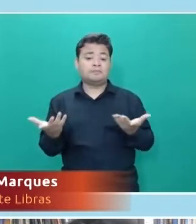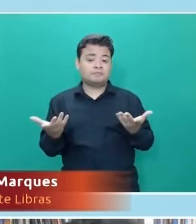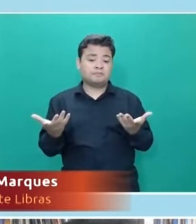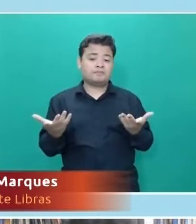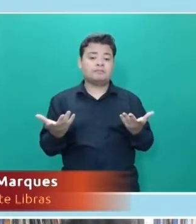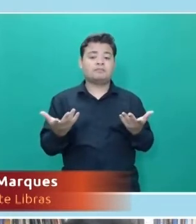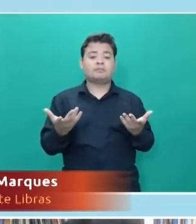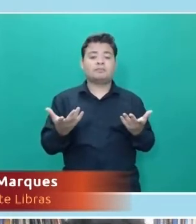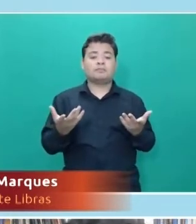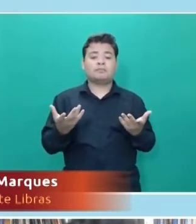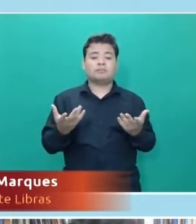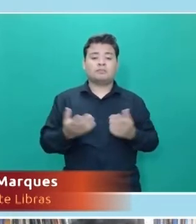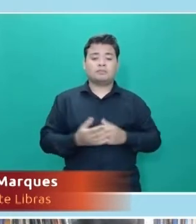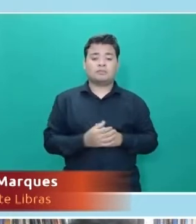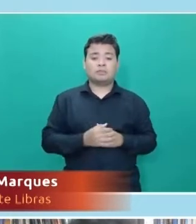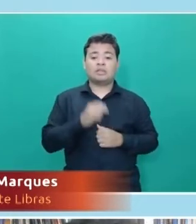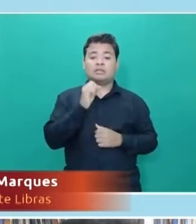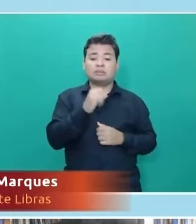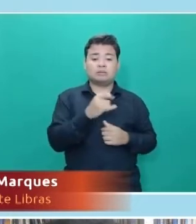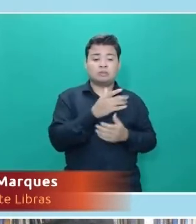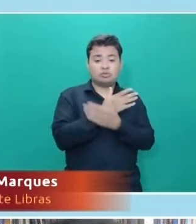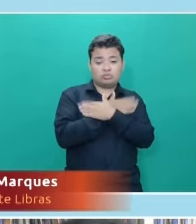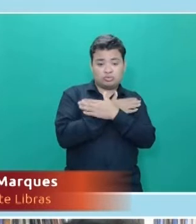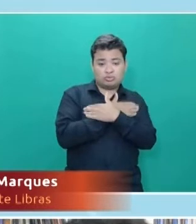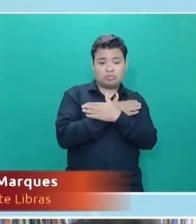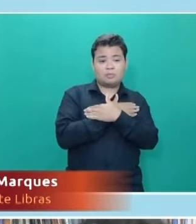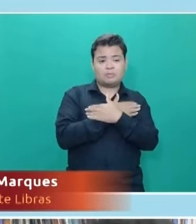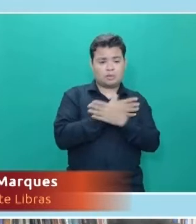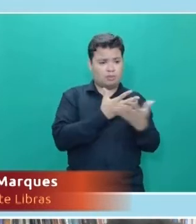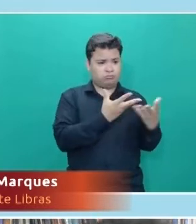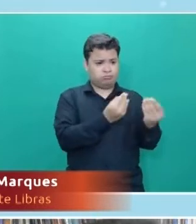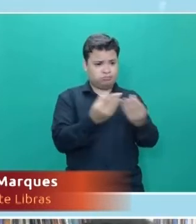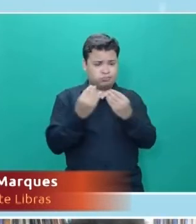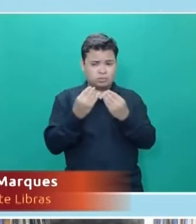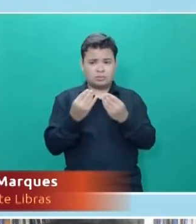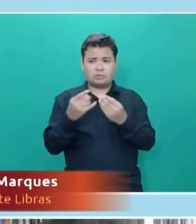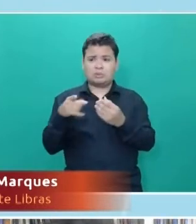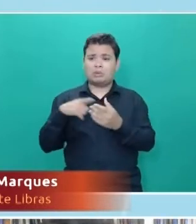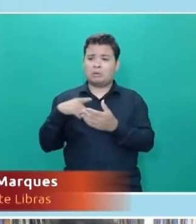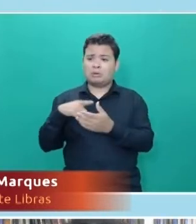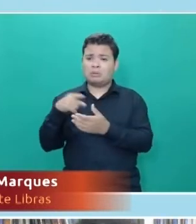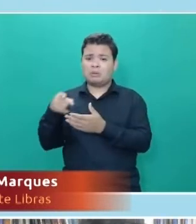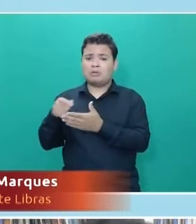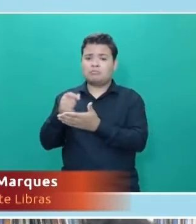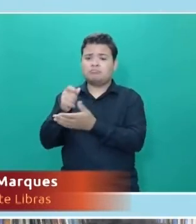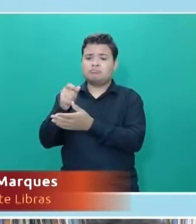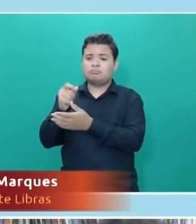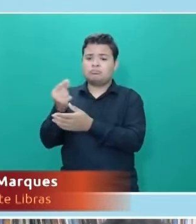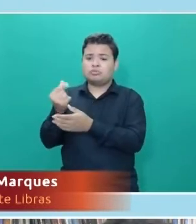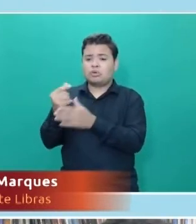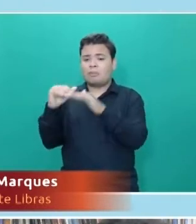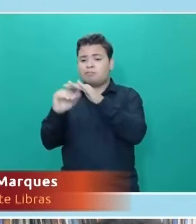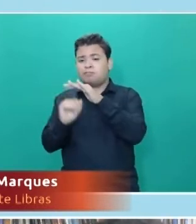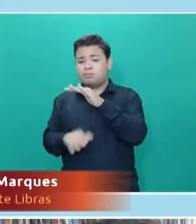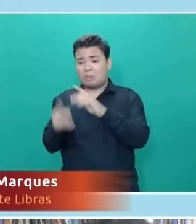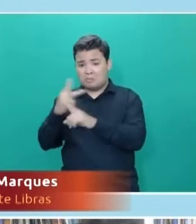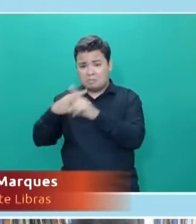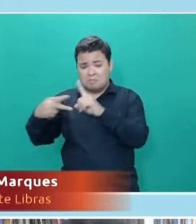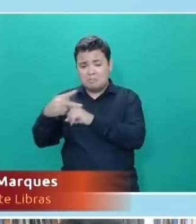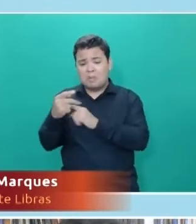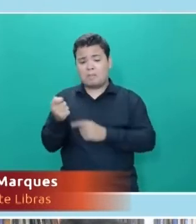um potencial menor de contribuição e, portanto, ali. Ou um país com muito MEI tem menor ainda. Então, a primeira questão é essa,